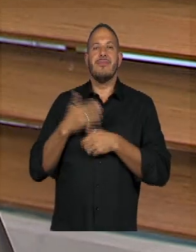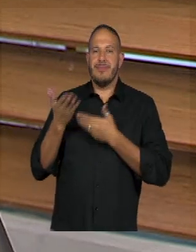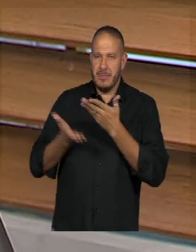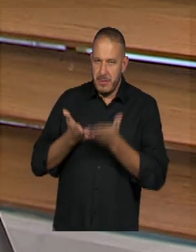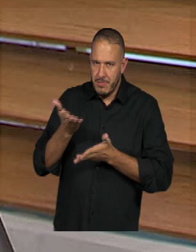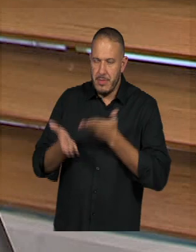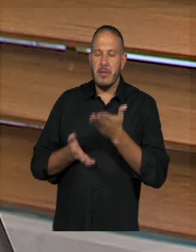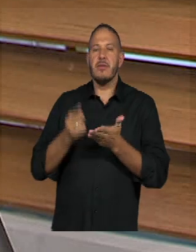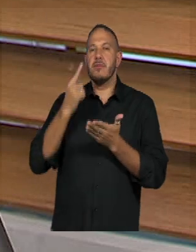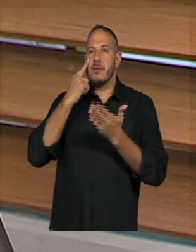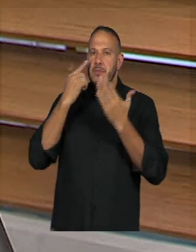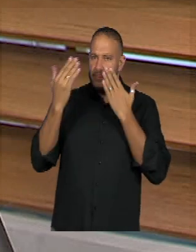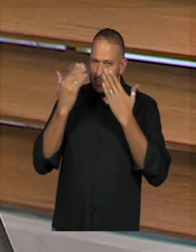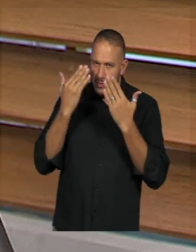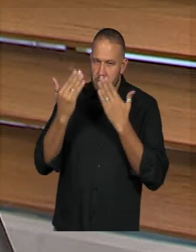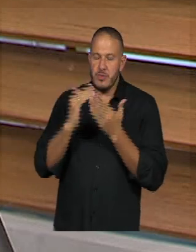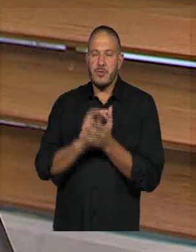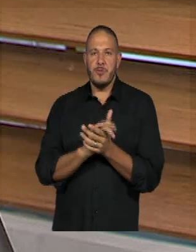psicólogo.